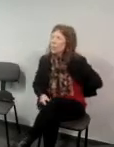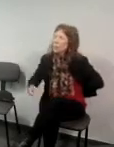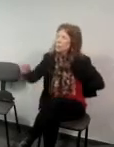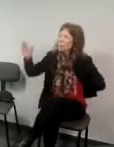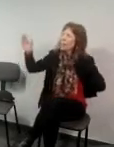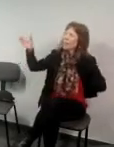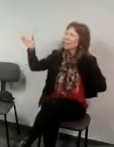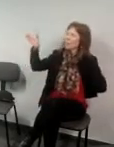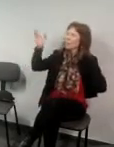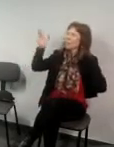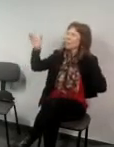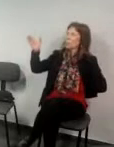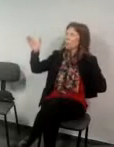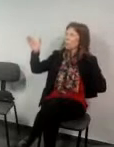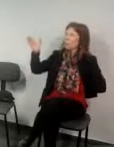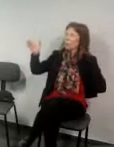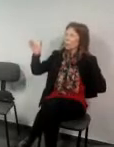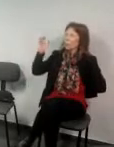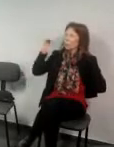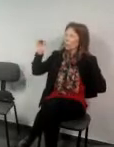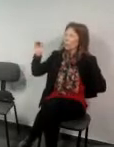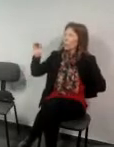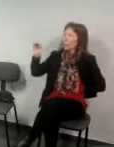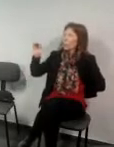também. Mas aqui, essa questão que a gente está botando ali, a